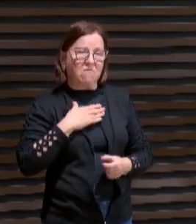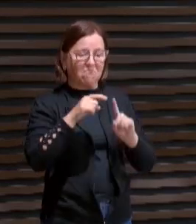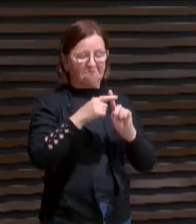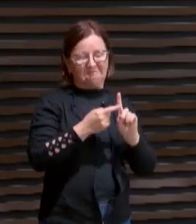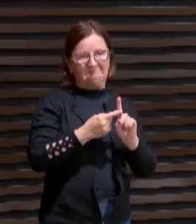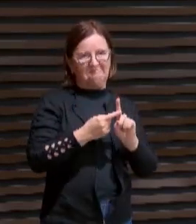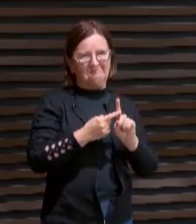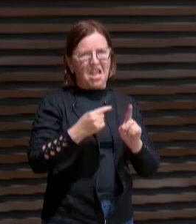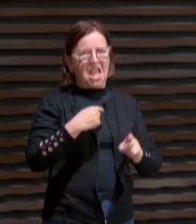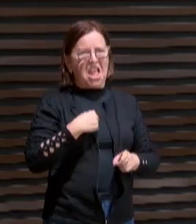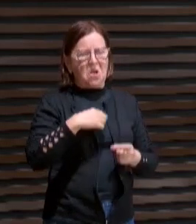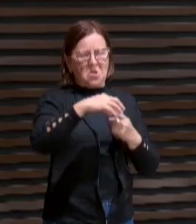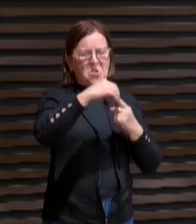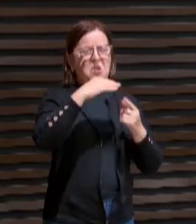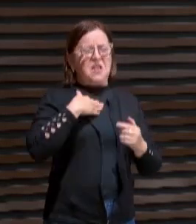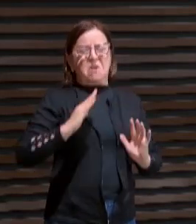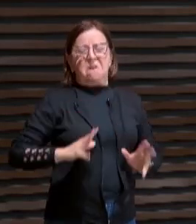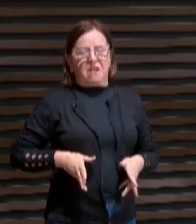Eu sou dona do meu corpo.